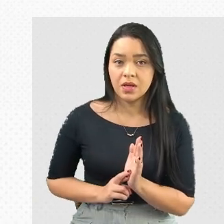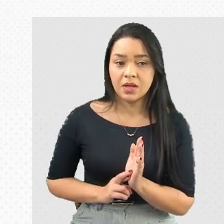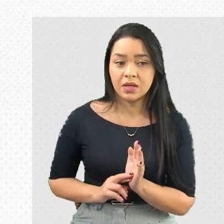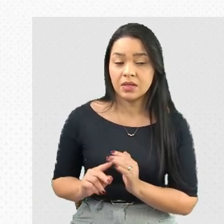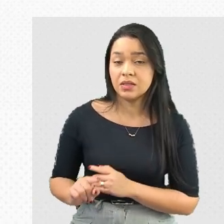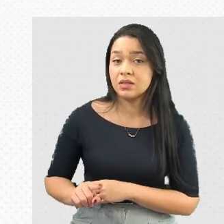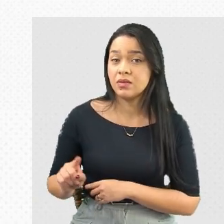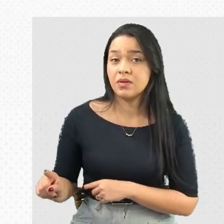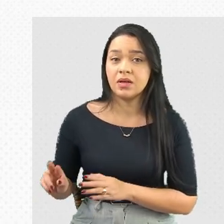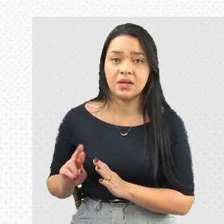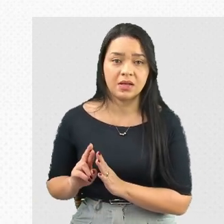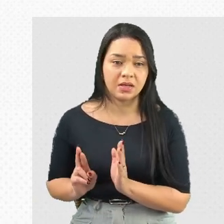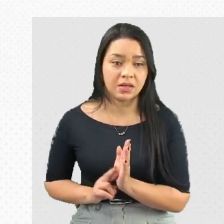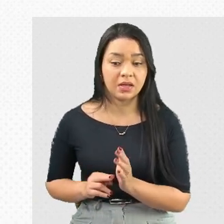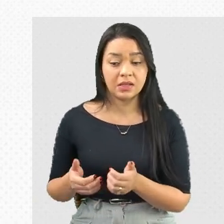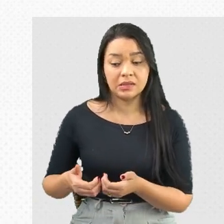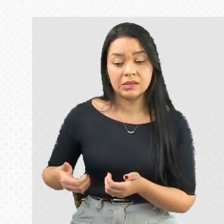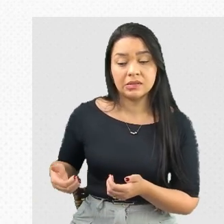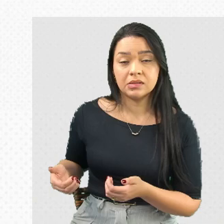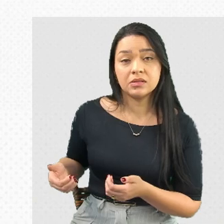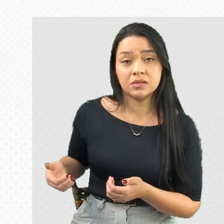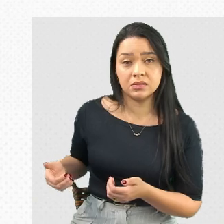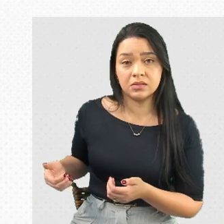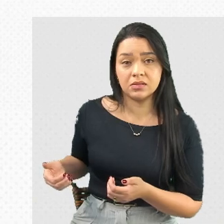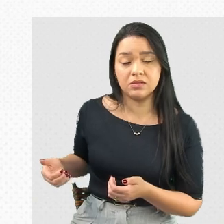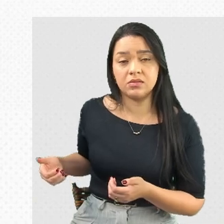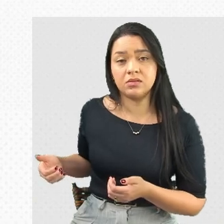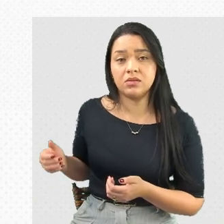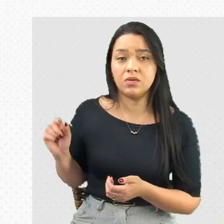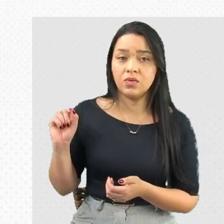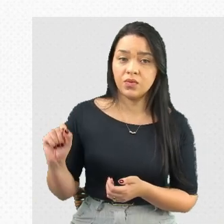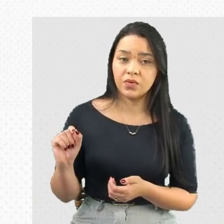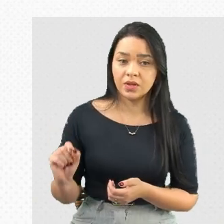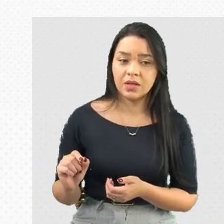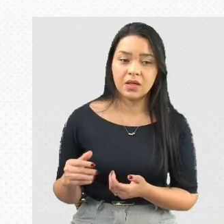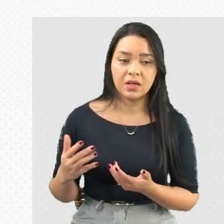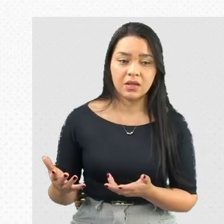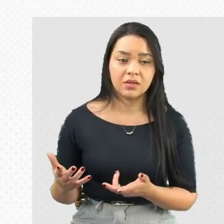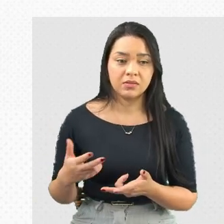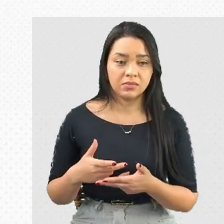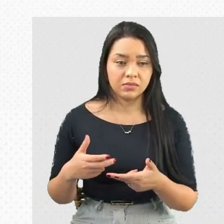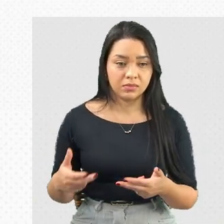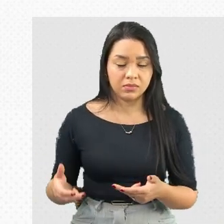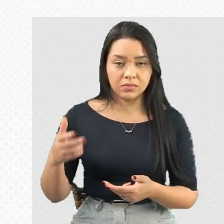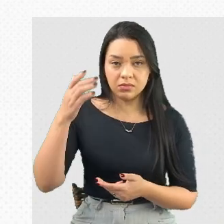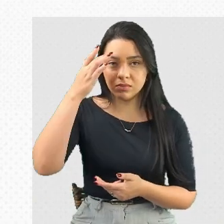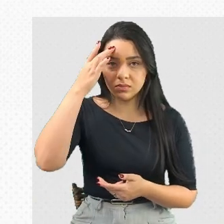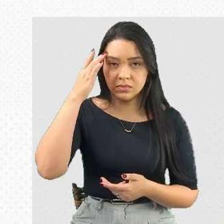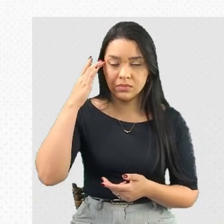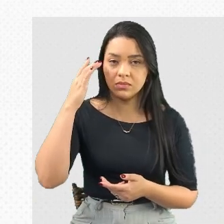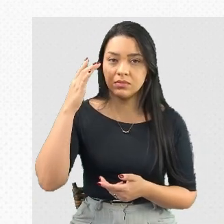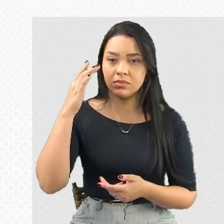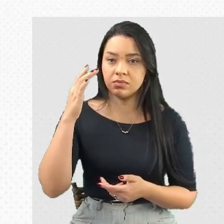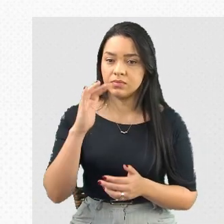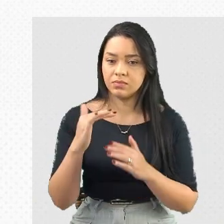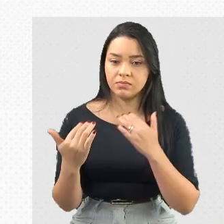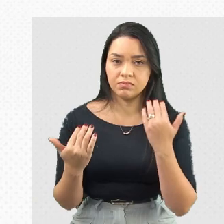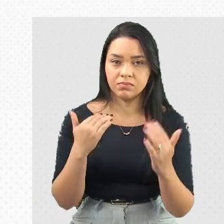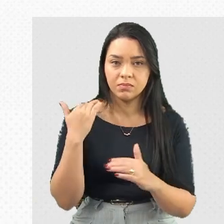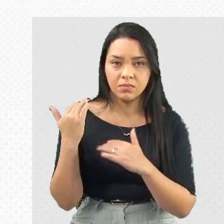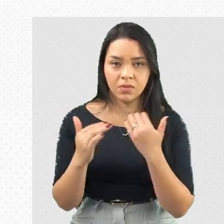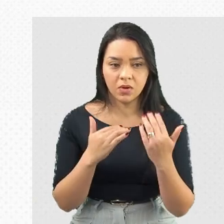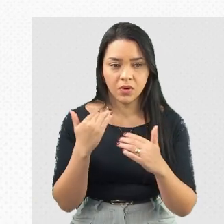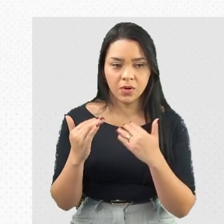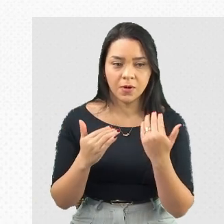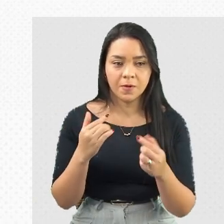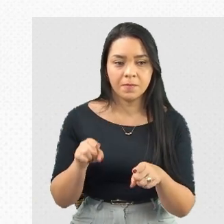é a regra, ele é a exceção. A regra é as centenas de milhares de imigrantes que morrem no meio do caminho,